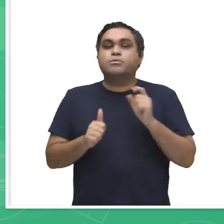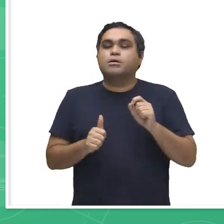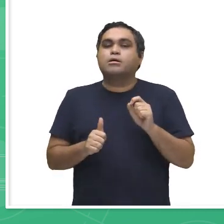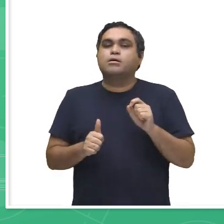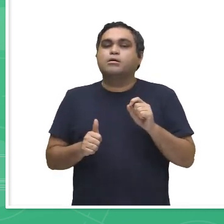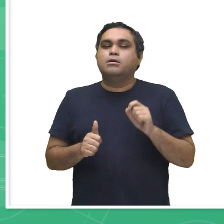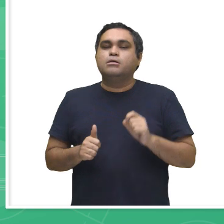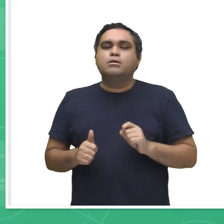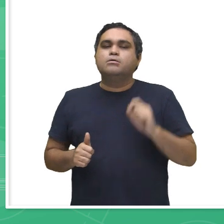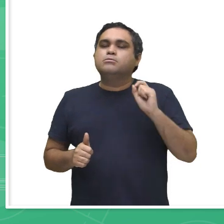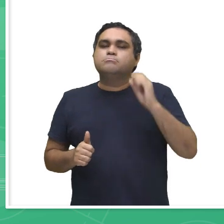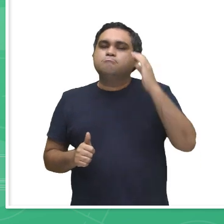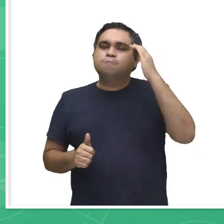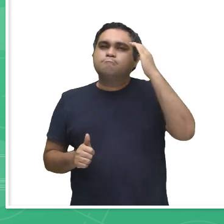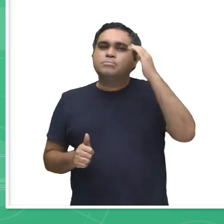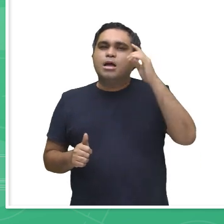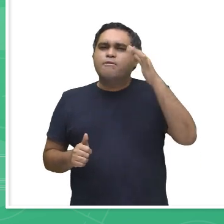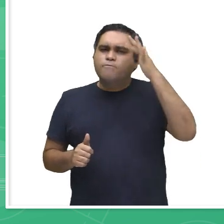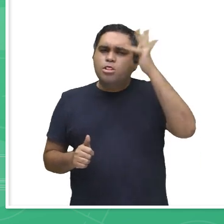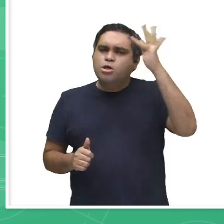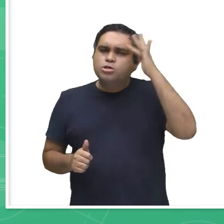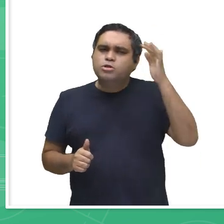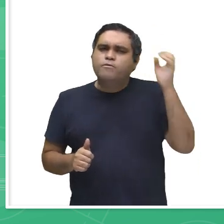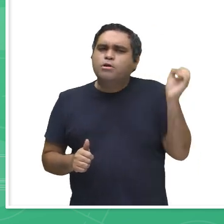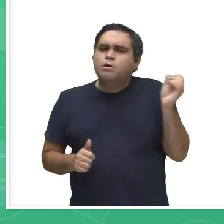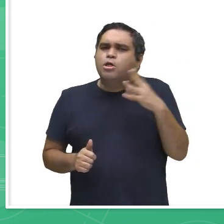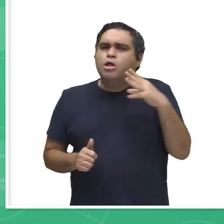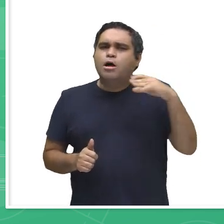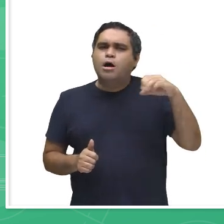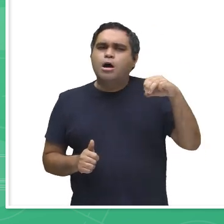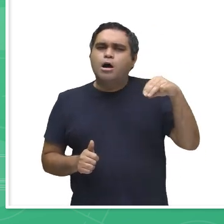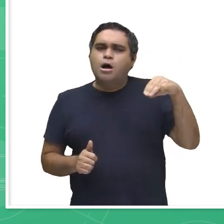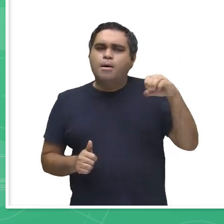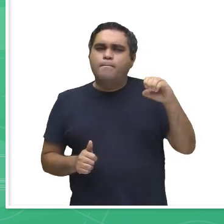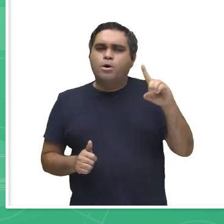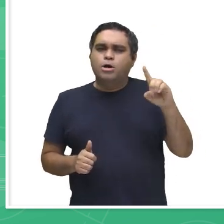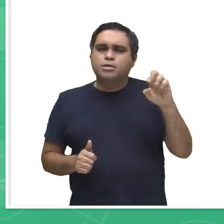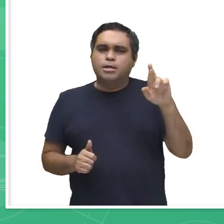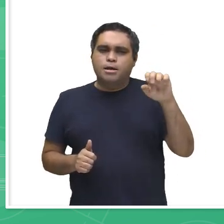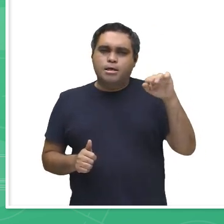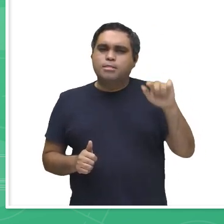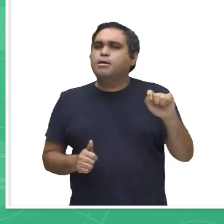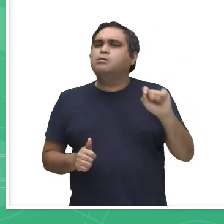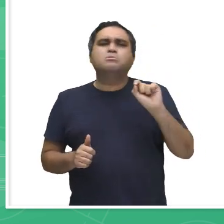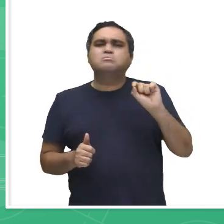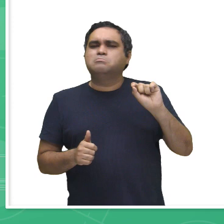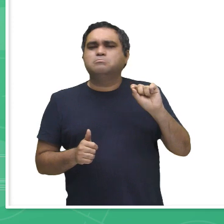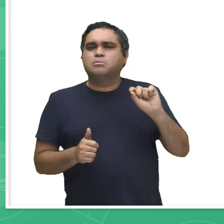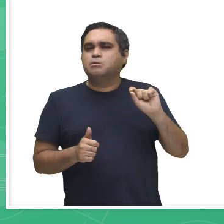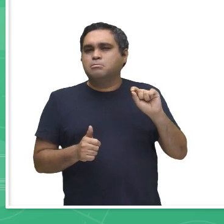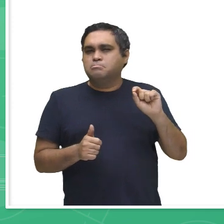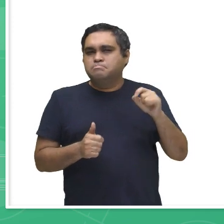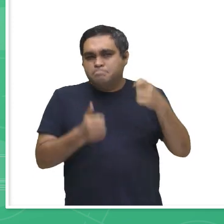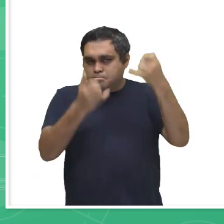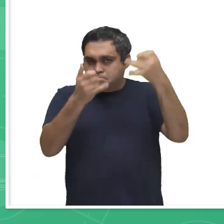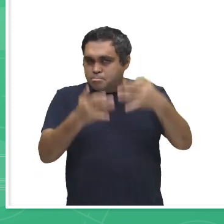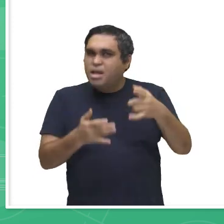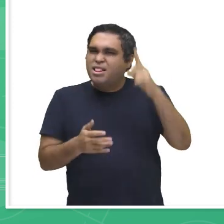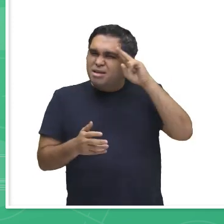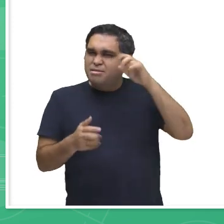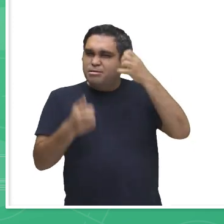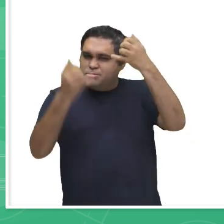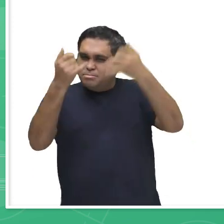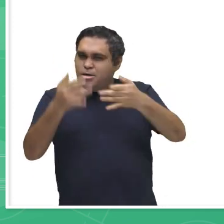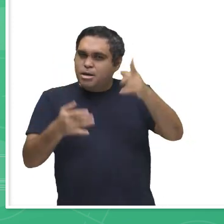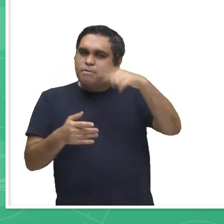se entende por filosofia moderna? Eu falei bastante desse assunto aí para vocês, né? E vocês vão ter um